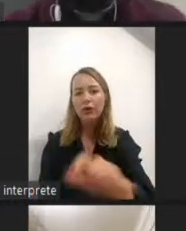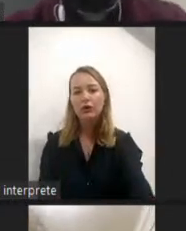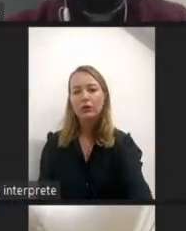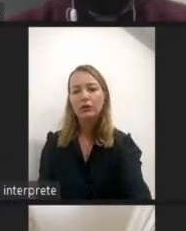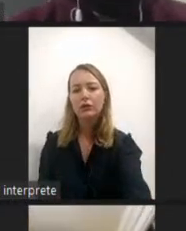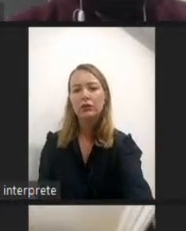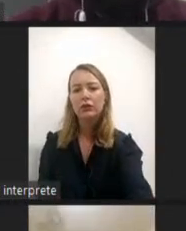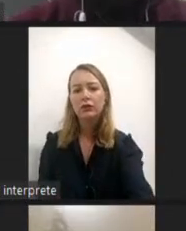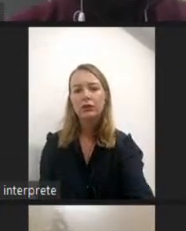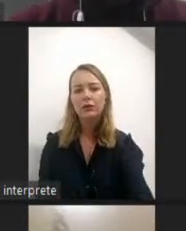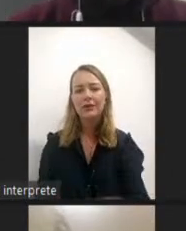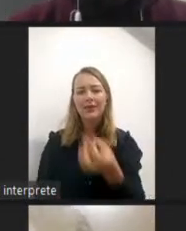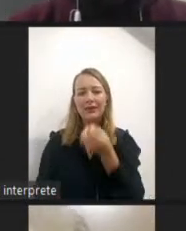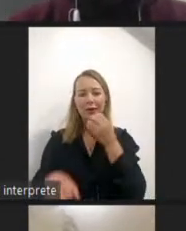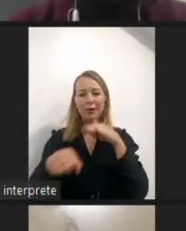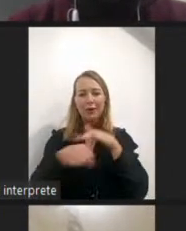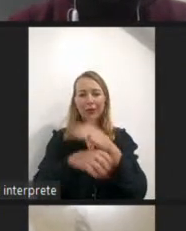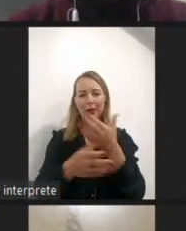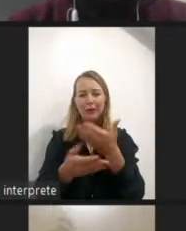Boa noite.